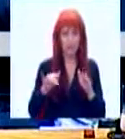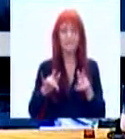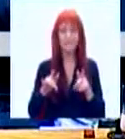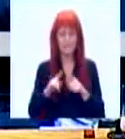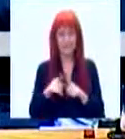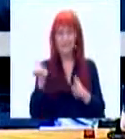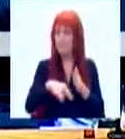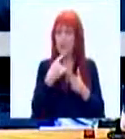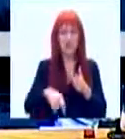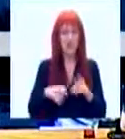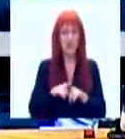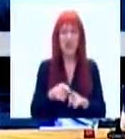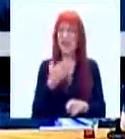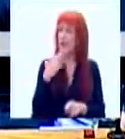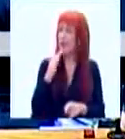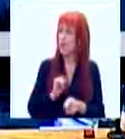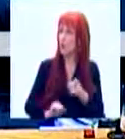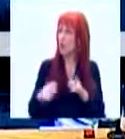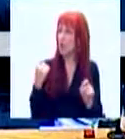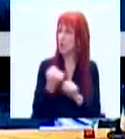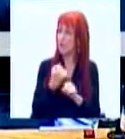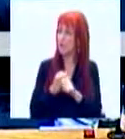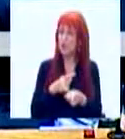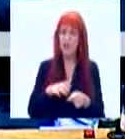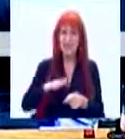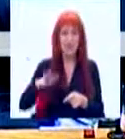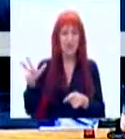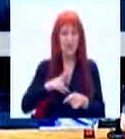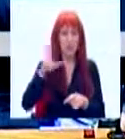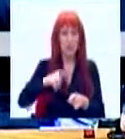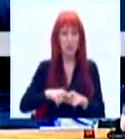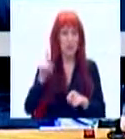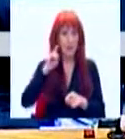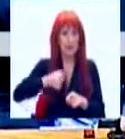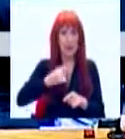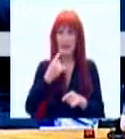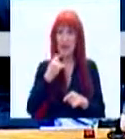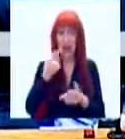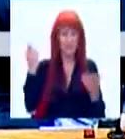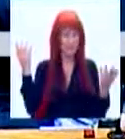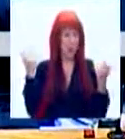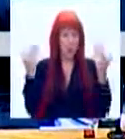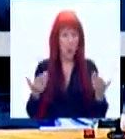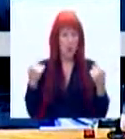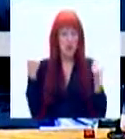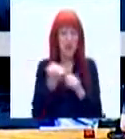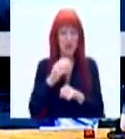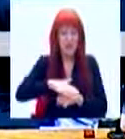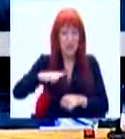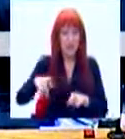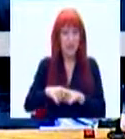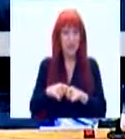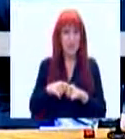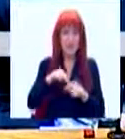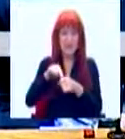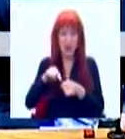reduzir e anular a dependência da atividade científica em Portugal, sobretudo do Reino Unido. Hoje a atividade científica com